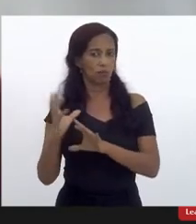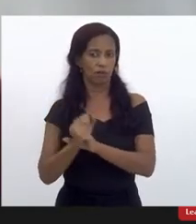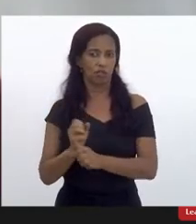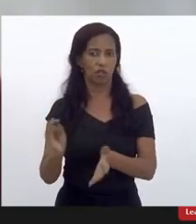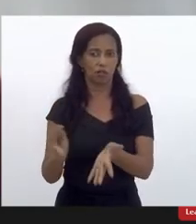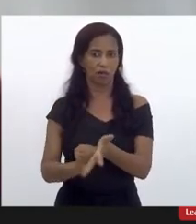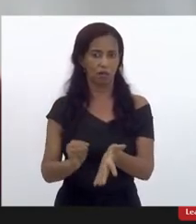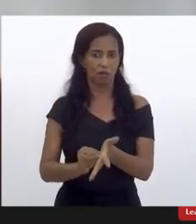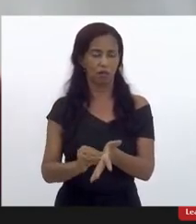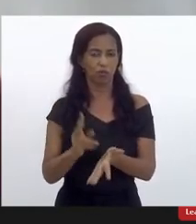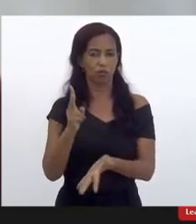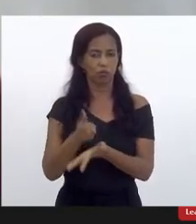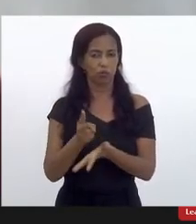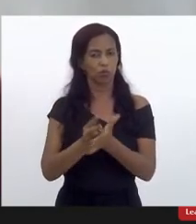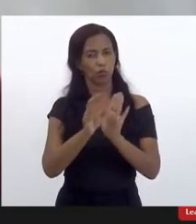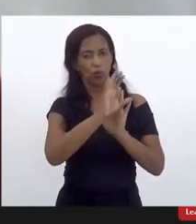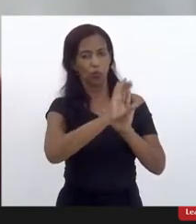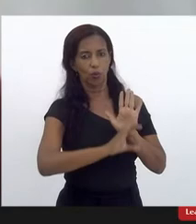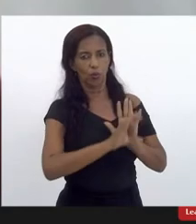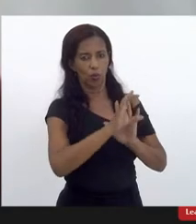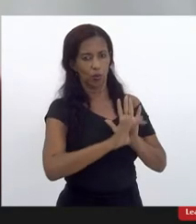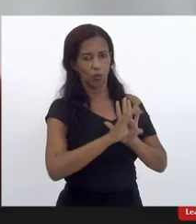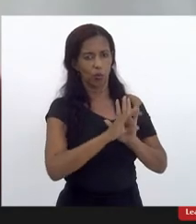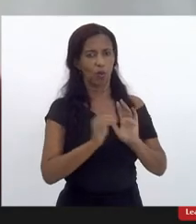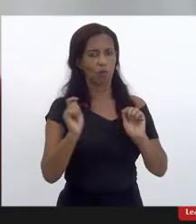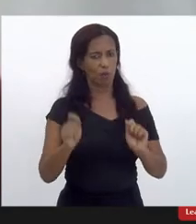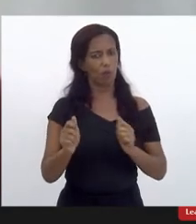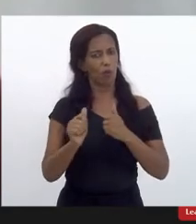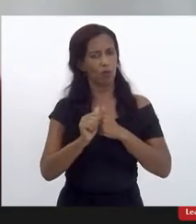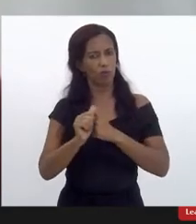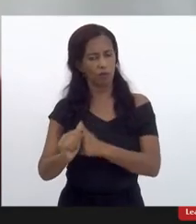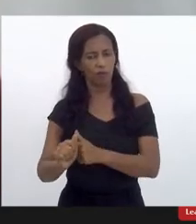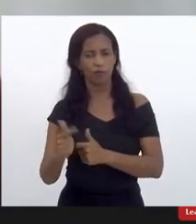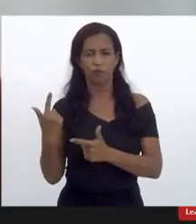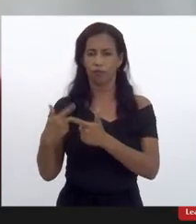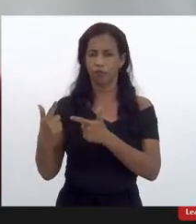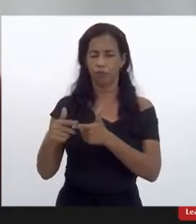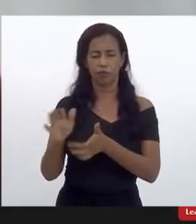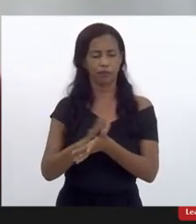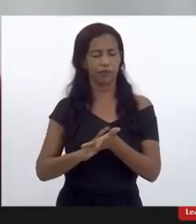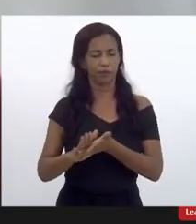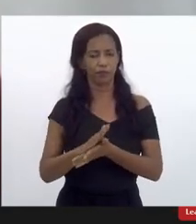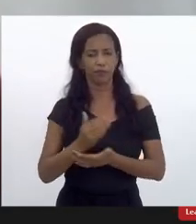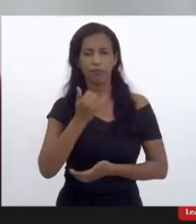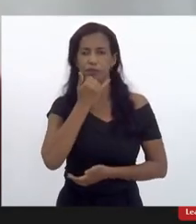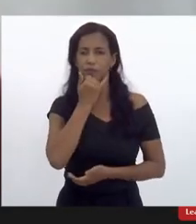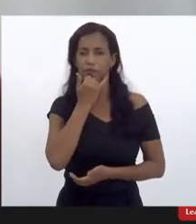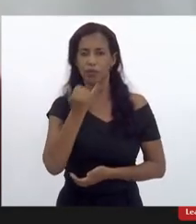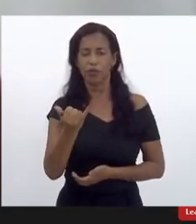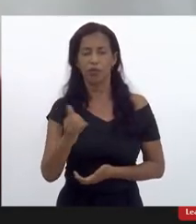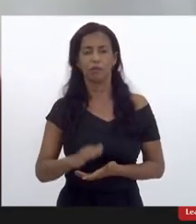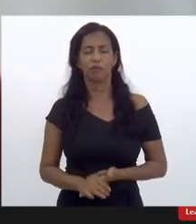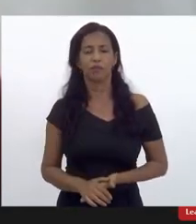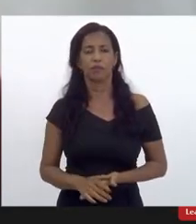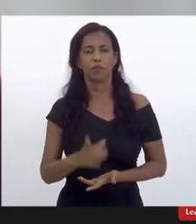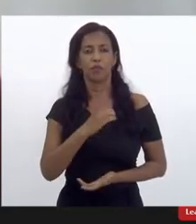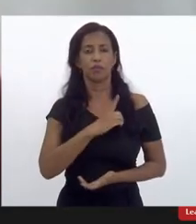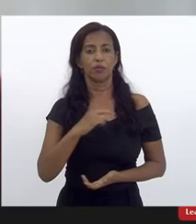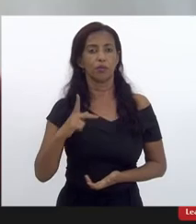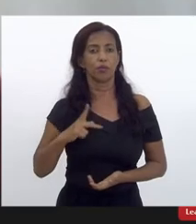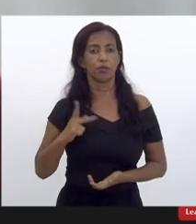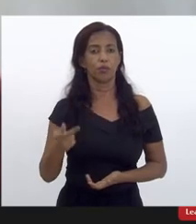ainda por causa do contínuo curricular, mas a gente pode passar esse acompanhamento sem problemas nenhum. Quero pedir desculpas aqui ao defensor Rodrigo